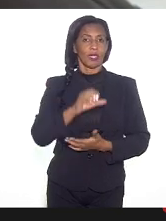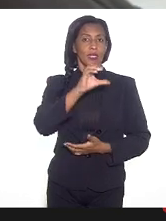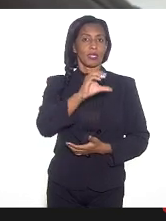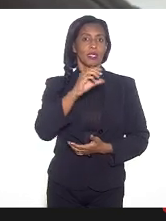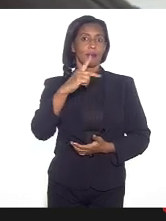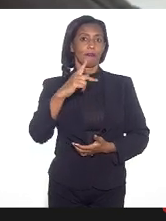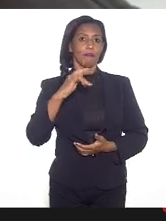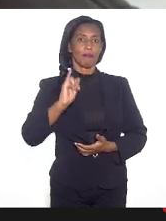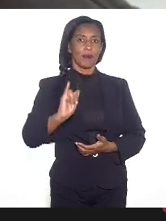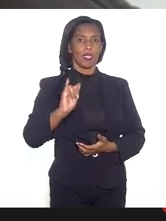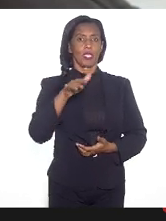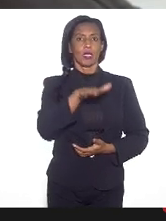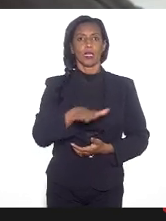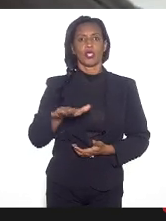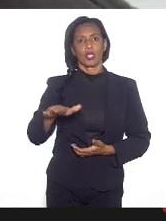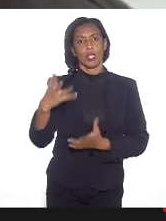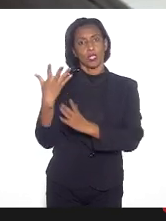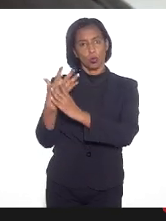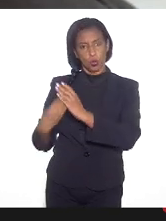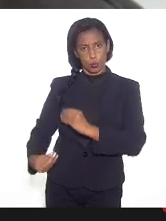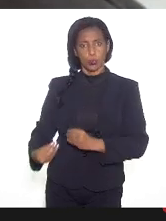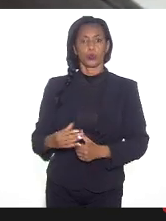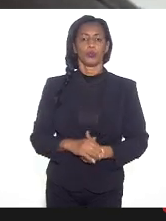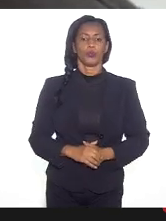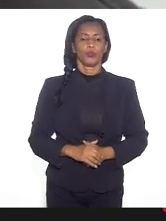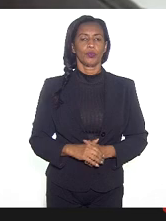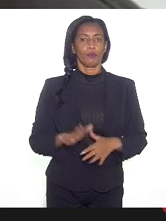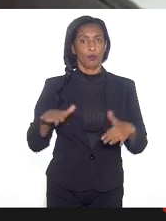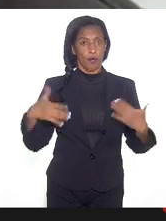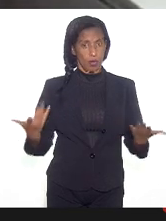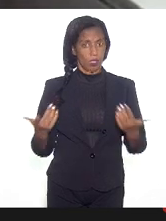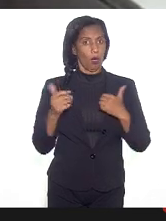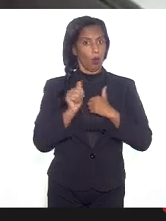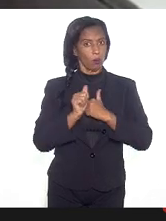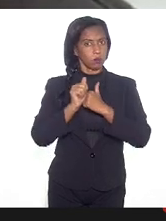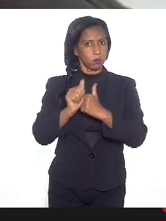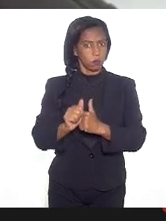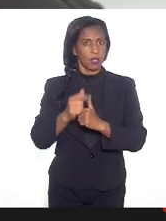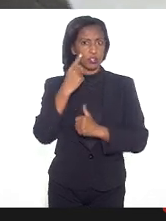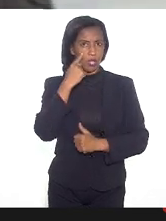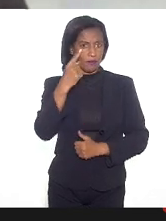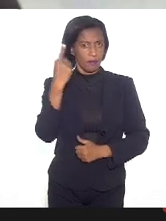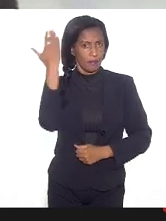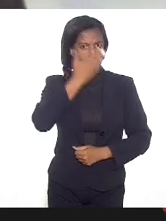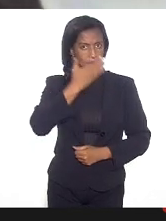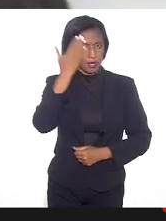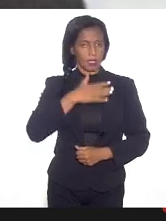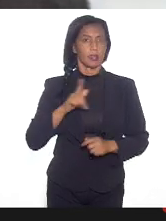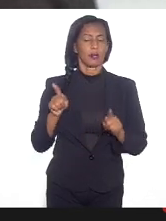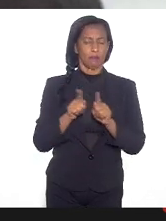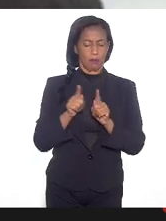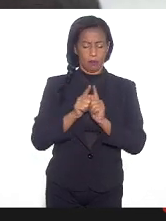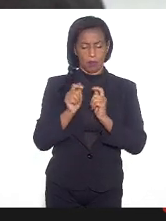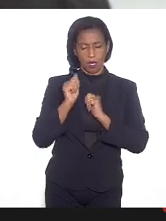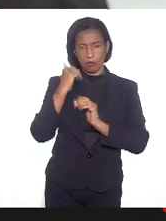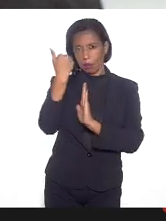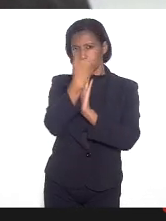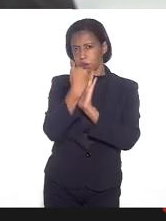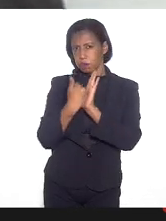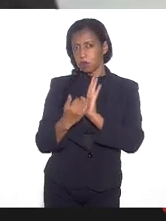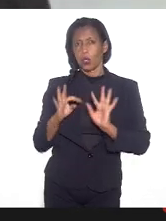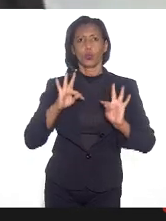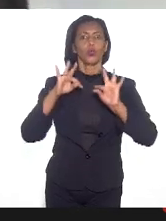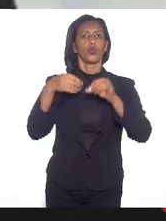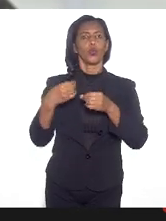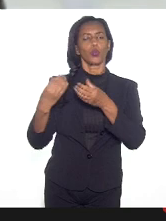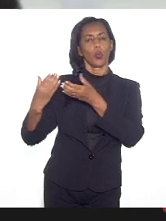CPI das crianças desaparecidas. Então, está acompanhando, registrar a presença também, acompanhando todo essa questão